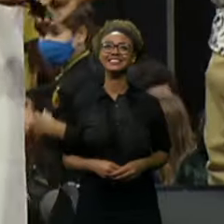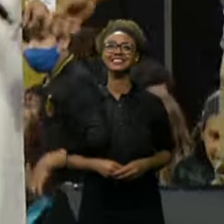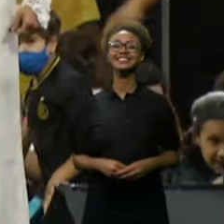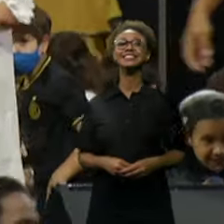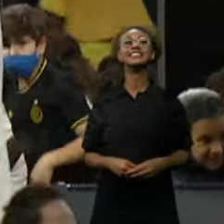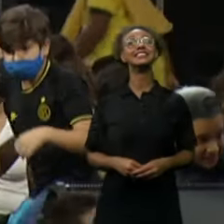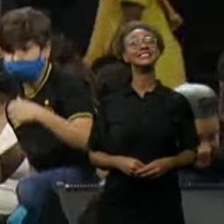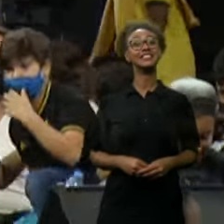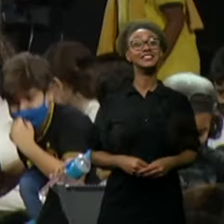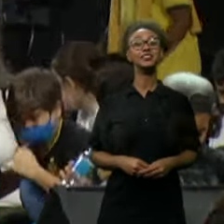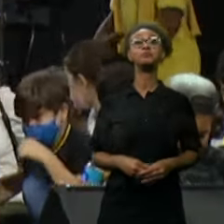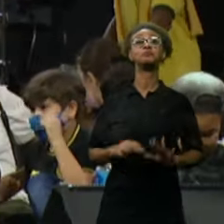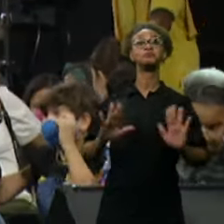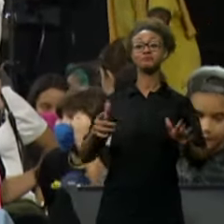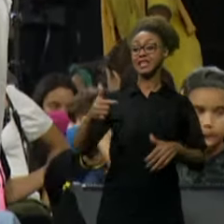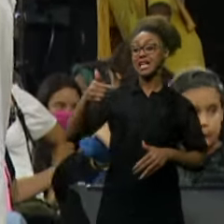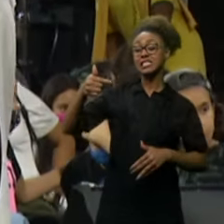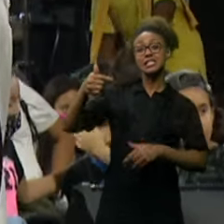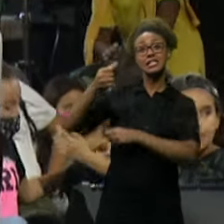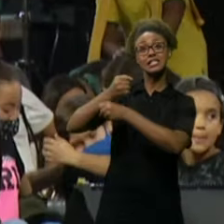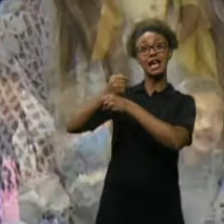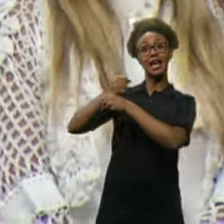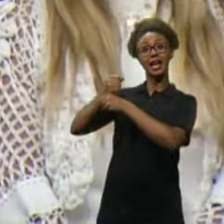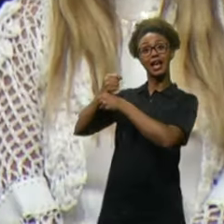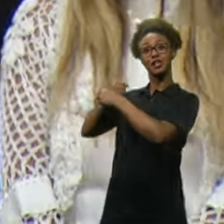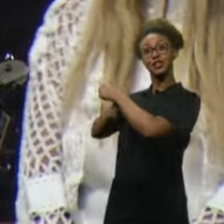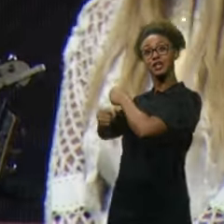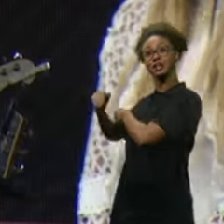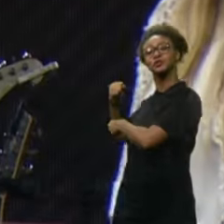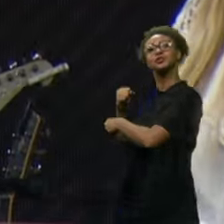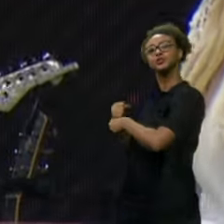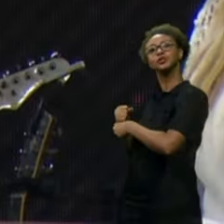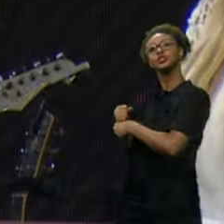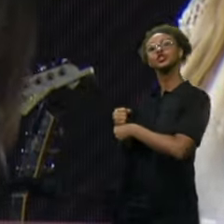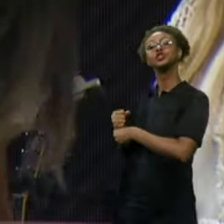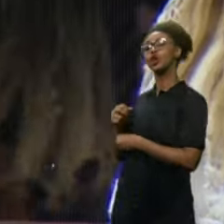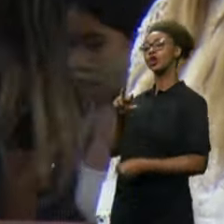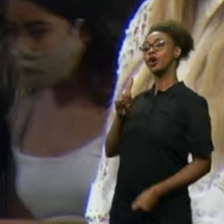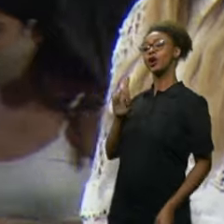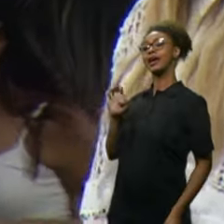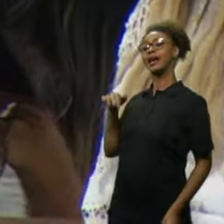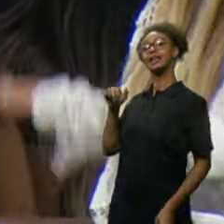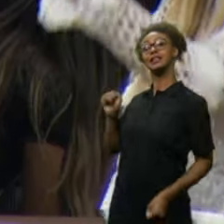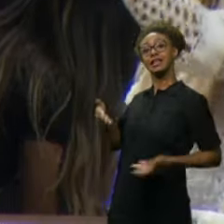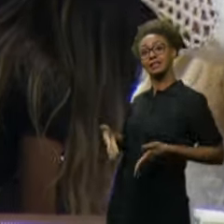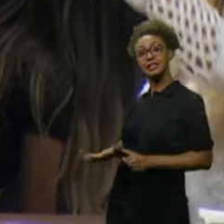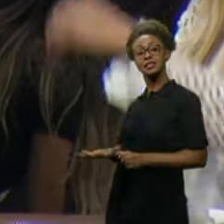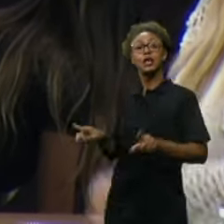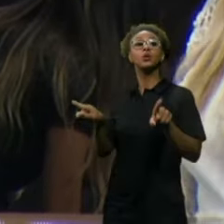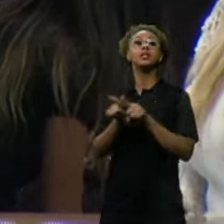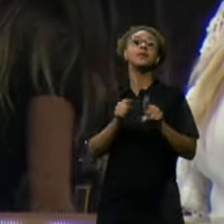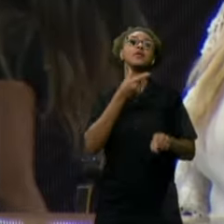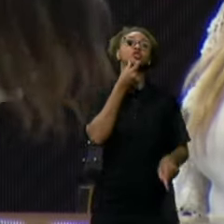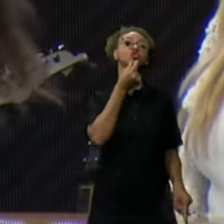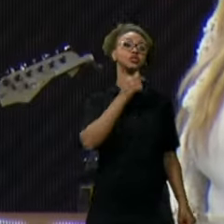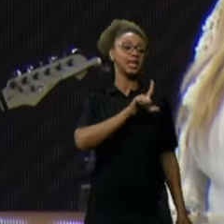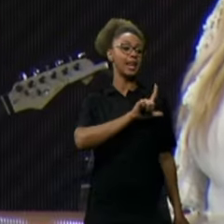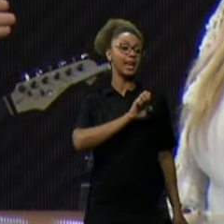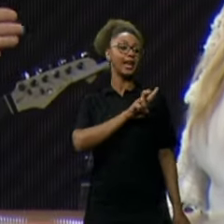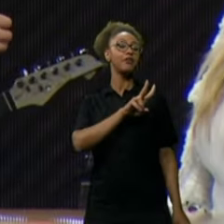e há 7 anos atrás estava nascendo o Renan e também o Levi